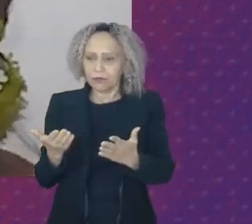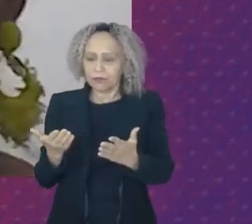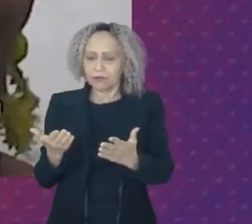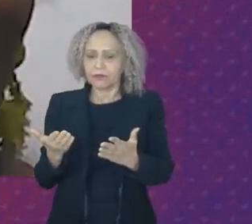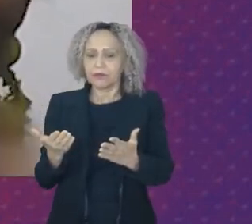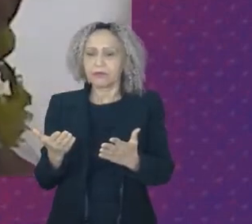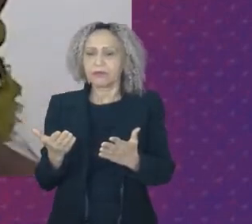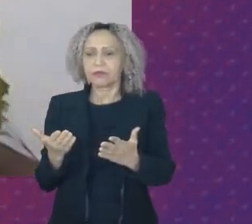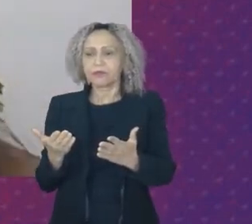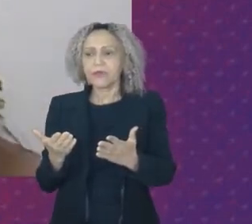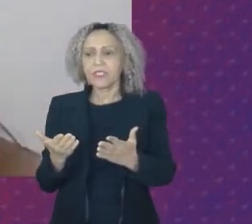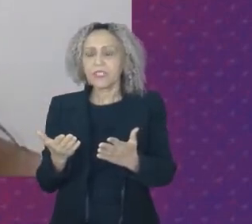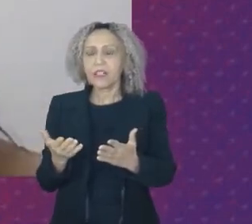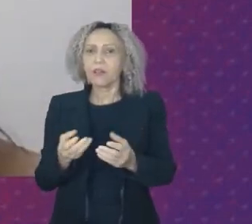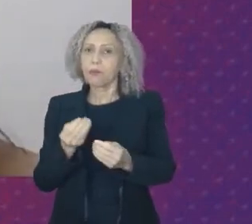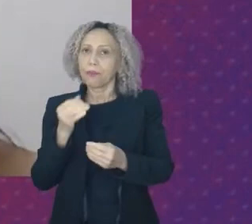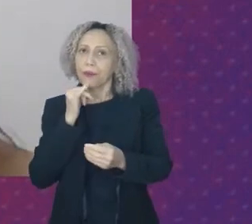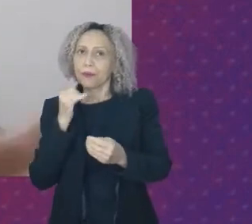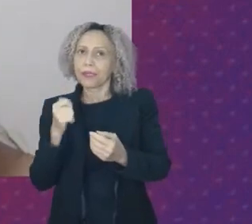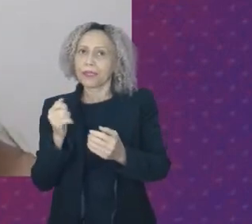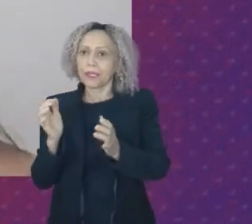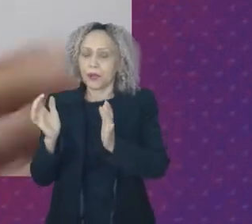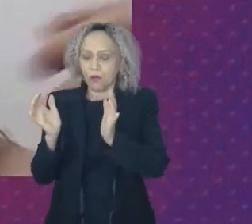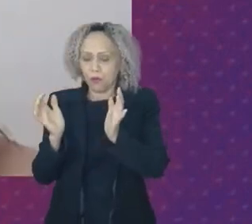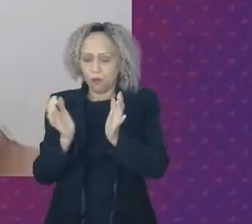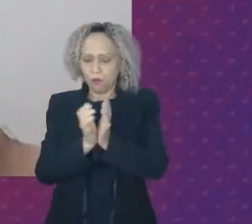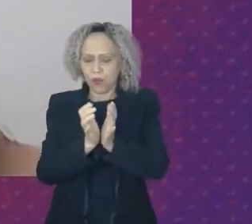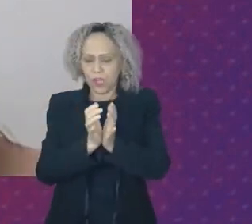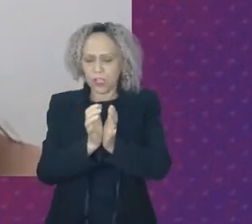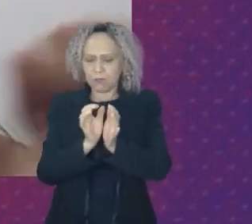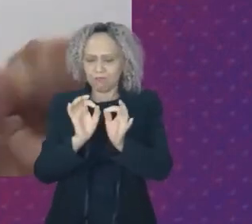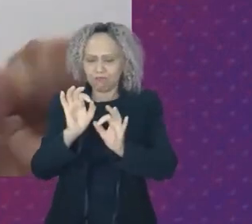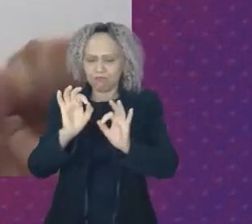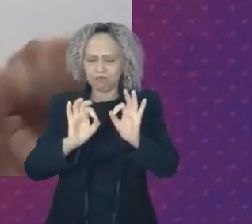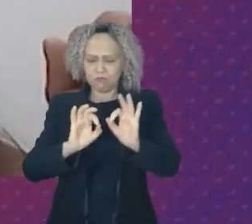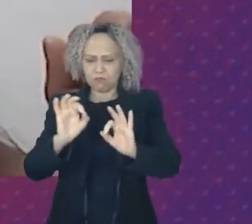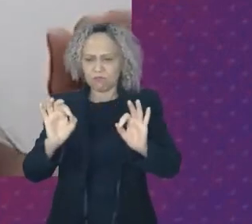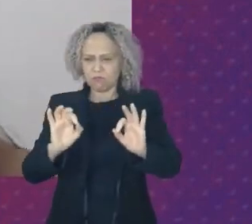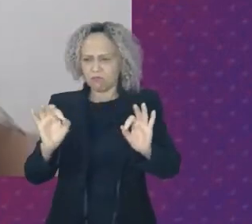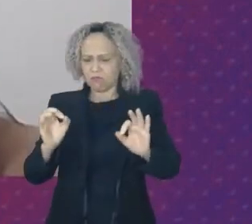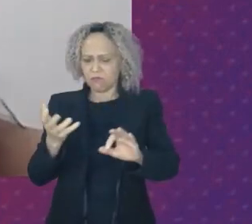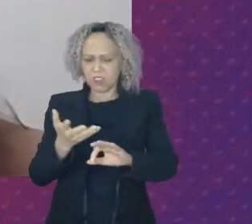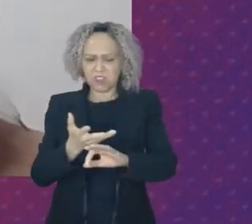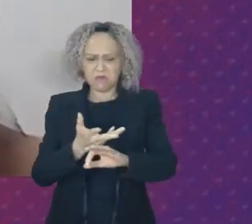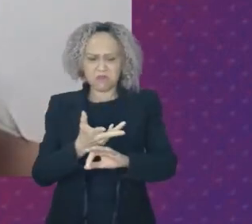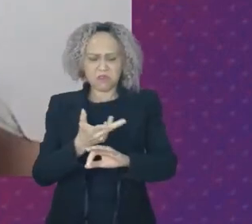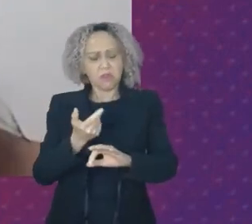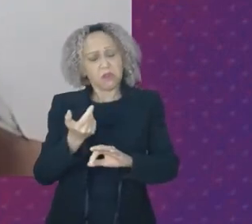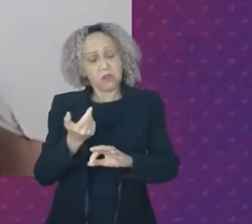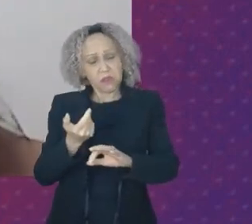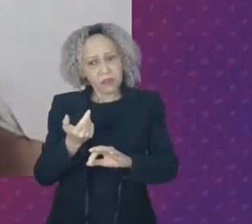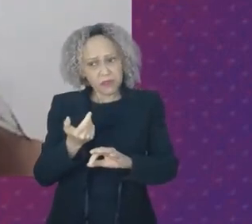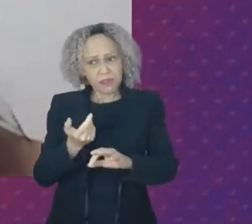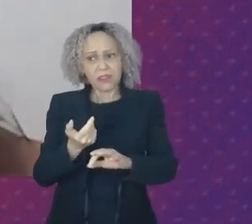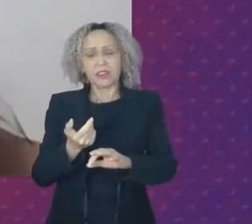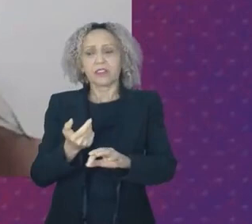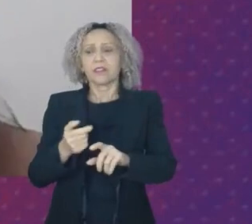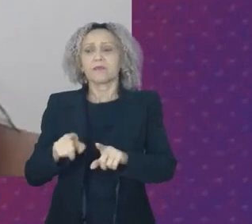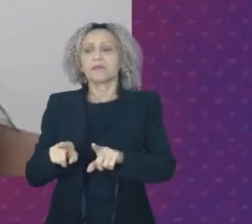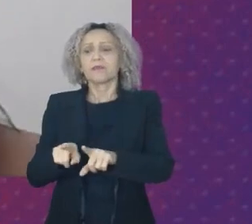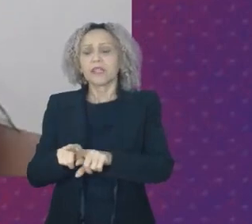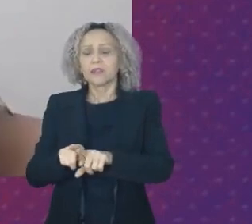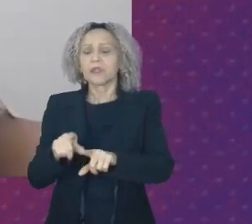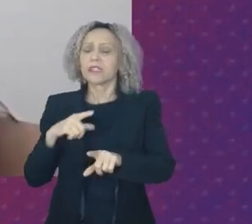precisa de uma equipe super estruturada, depender do projeto político que a gente está tocando, mas existem várias